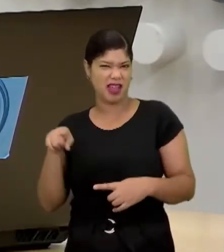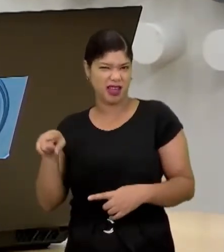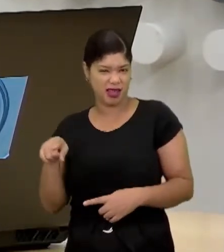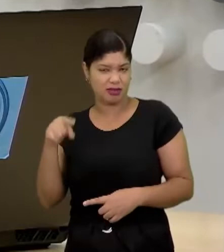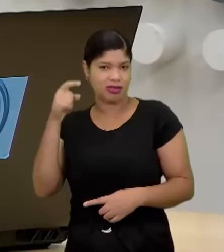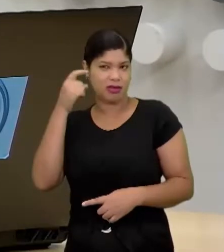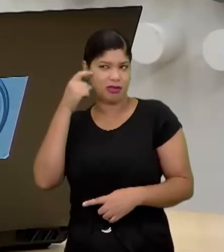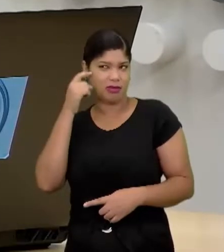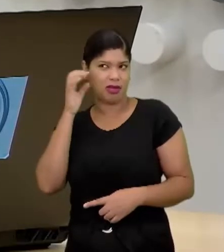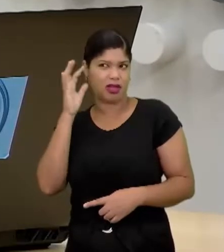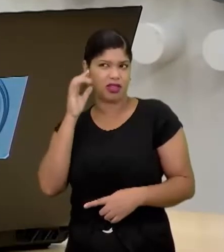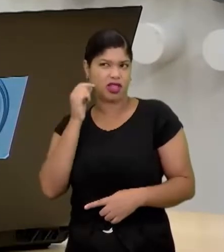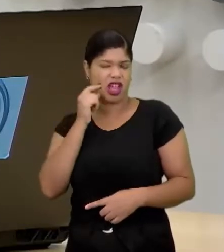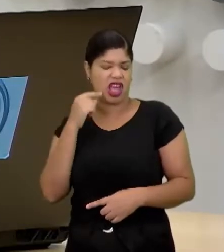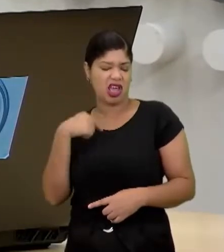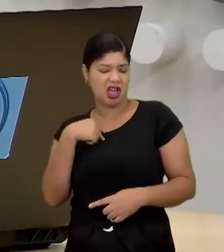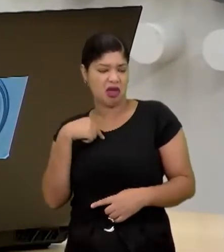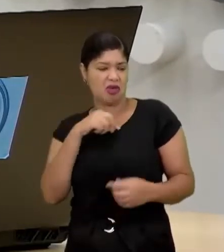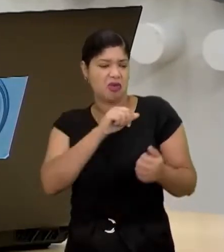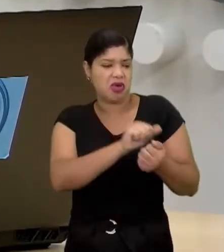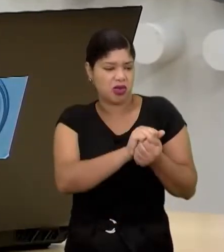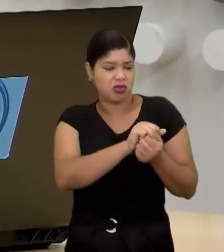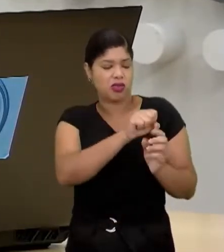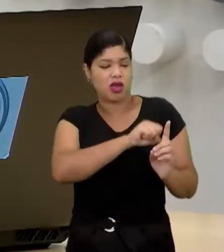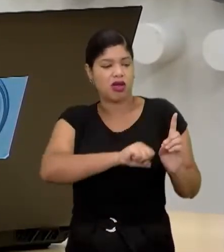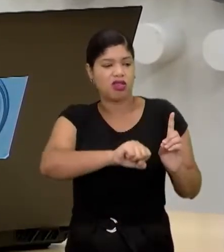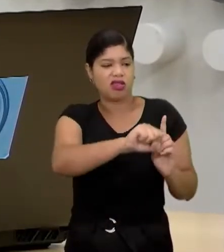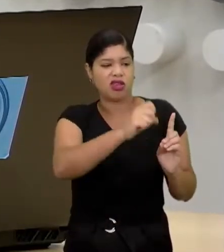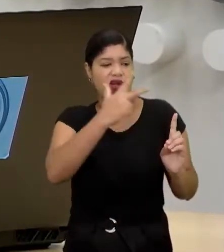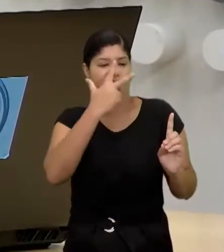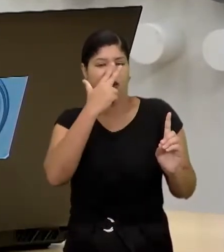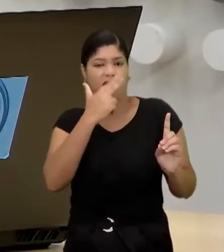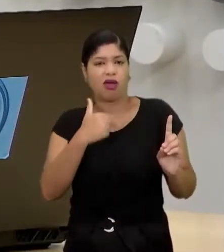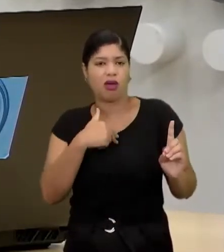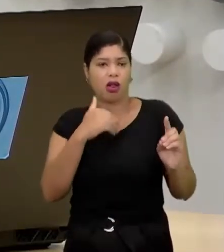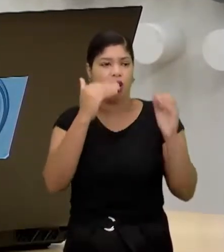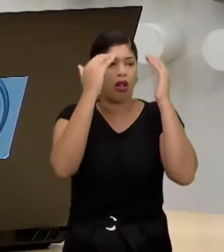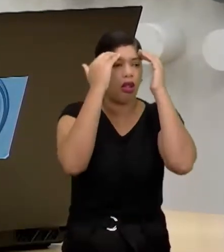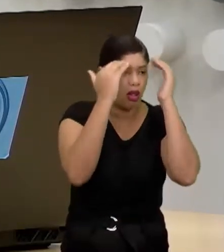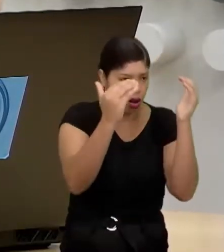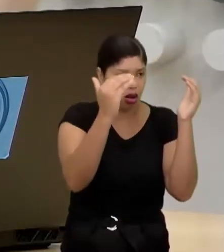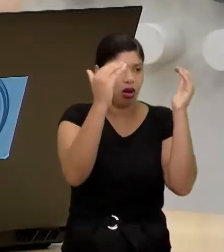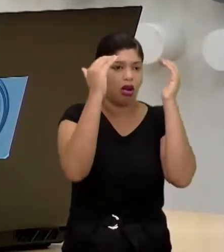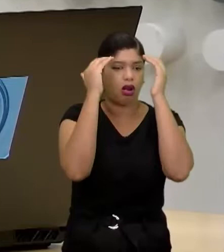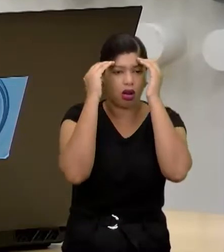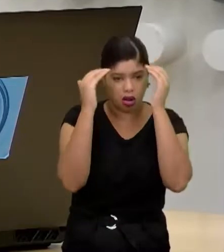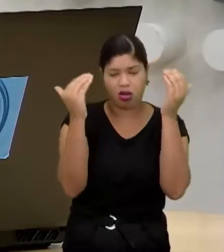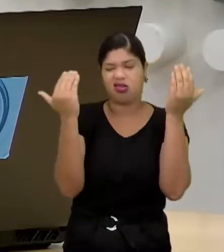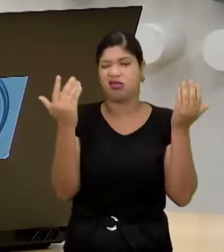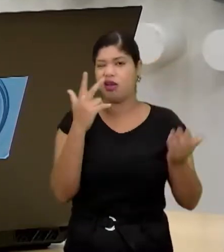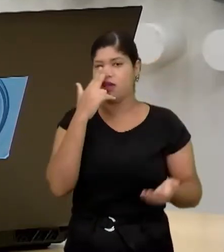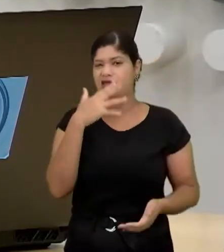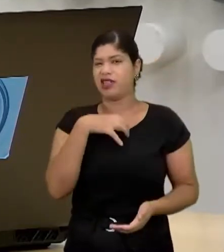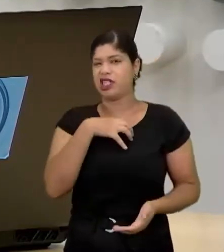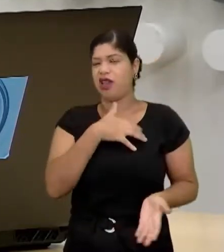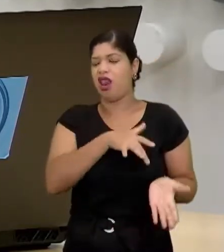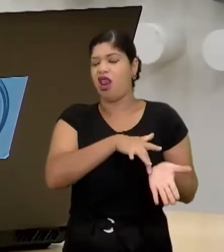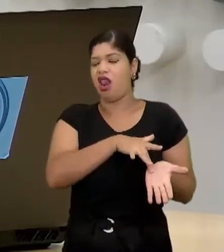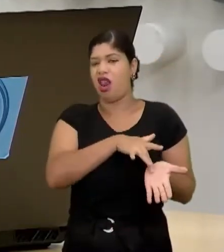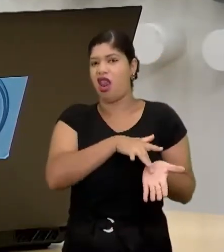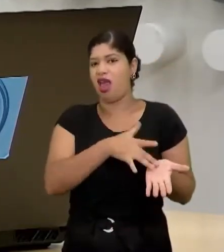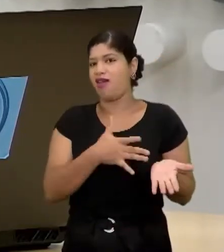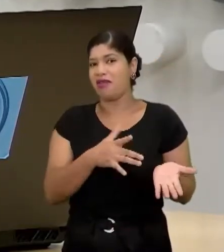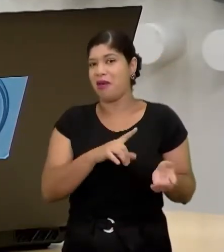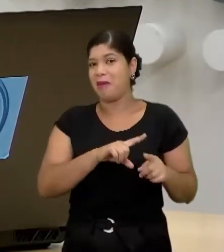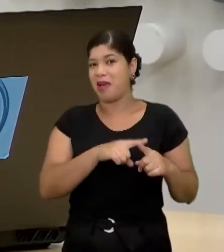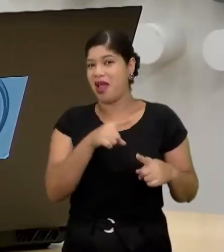ele era coagido a não ser ele mesmo e até de representar determinados papéis e fazer certas coisas com as